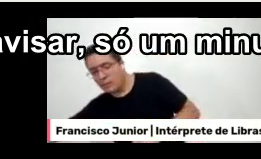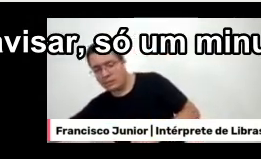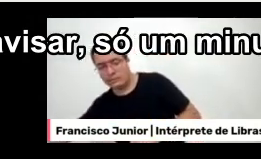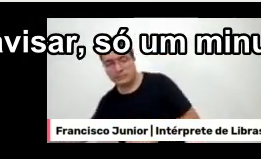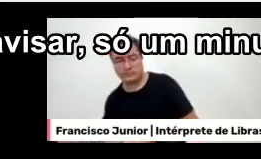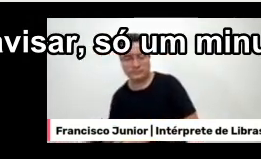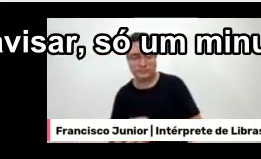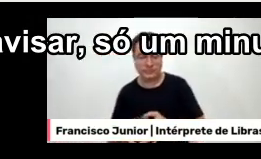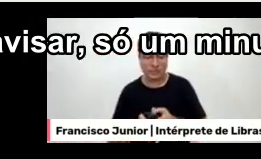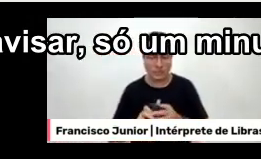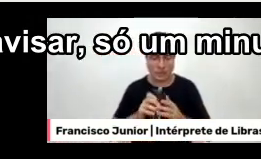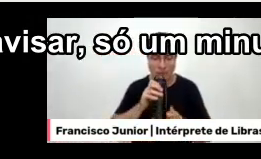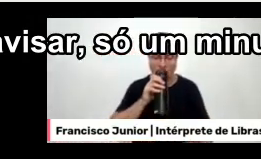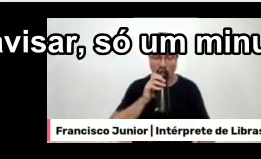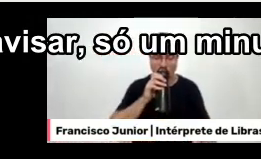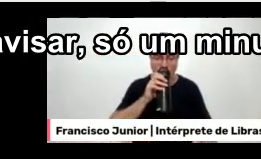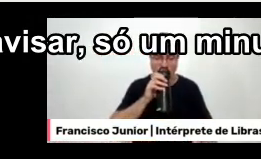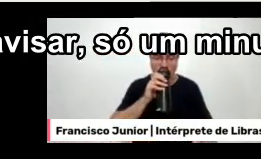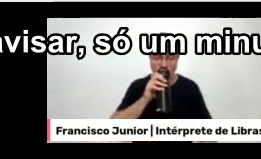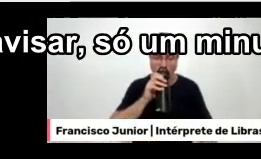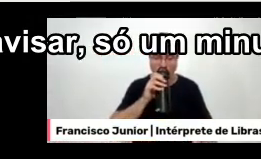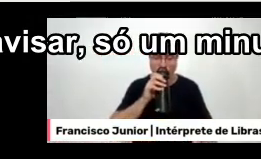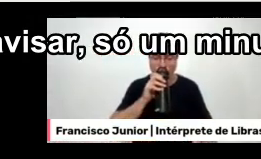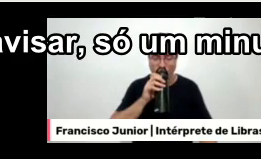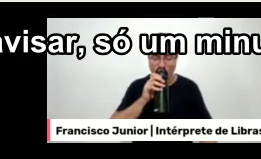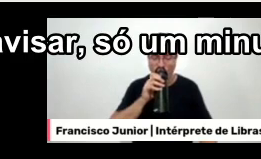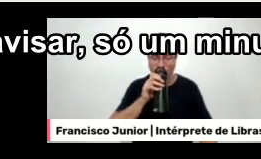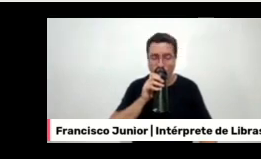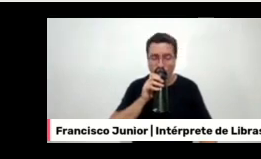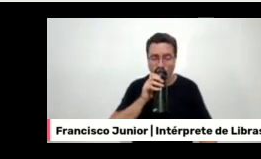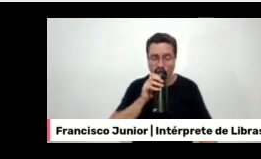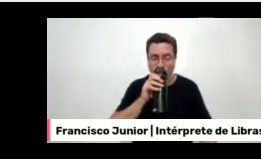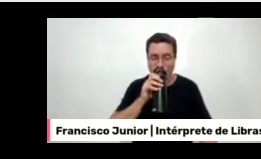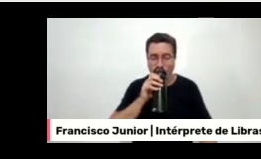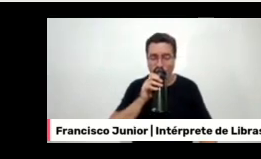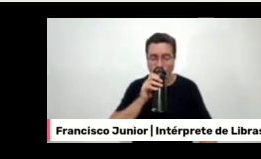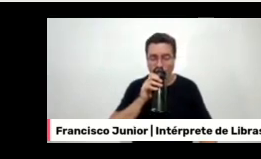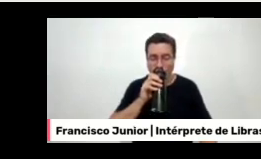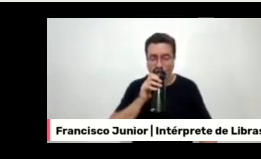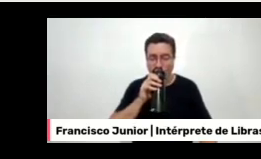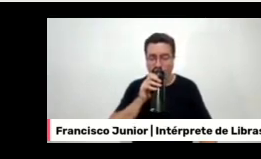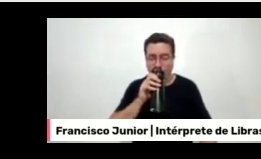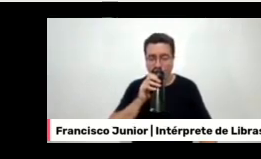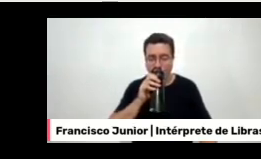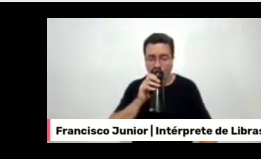Já volto a avisar. Só um minuto, desculpa. Tá bem. Não, tranquilo.